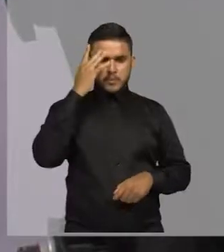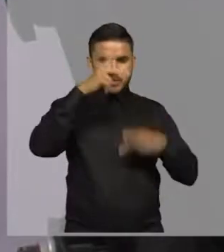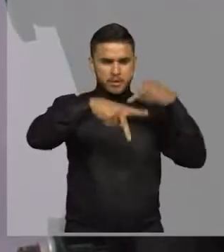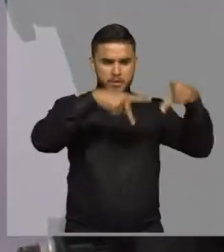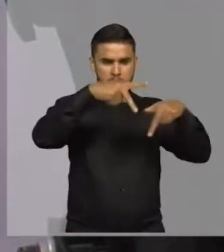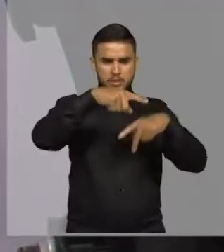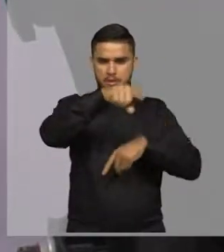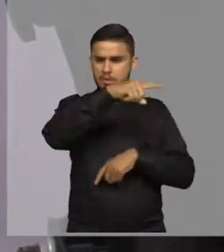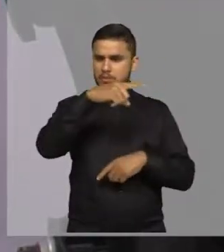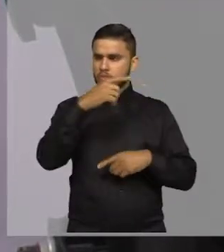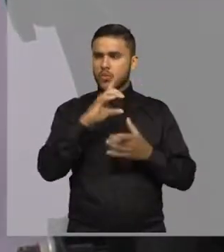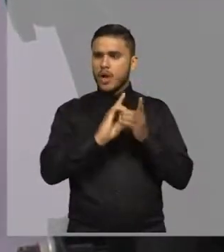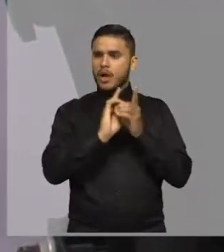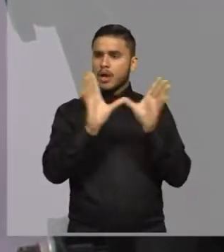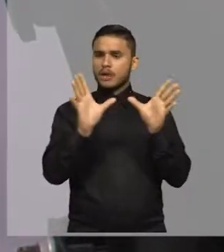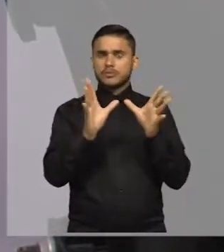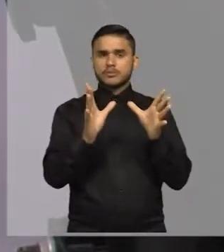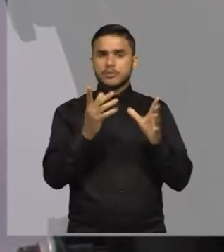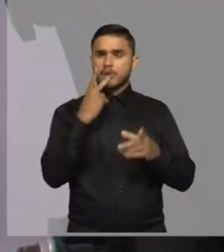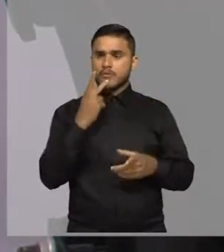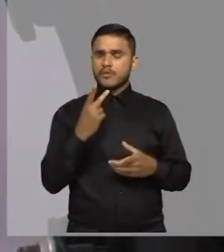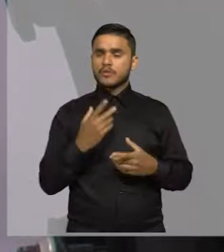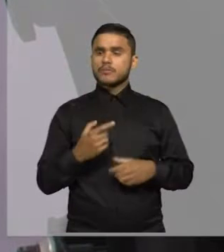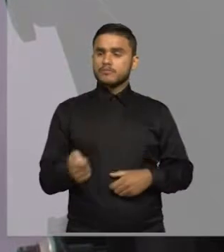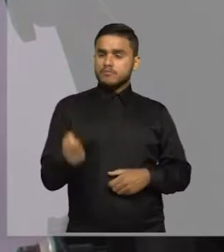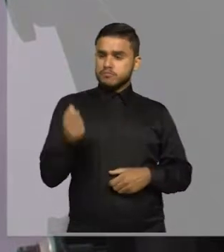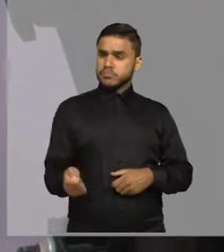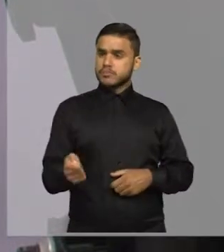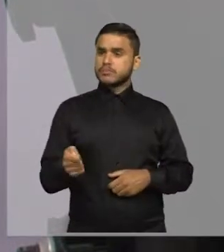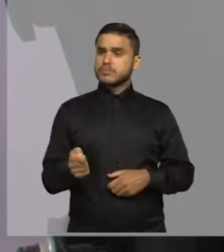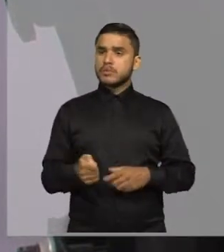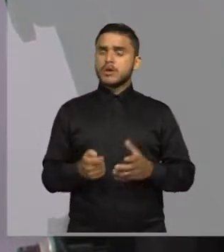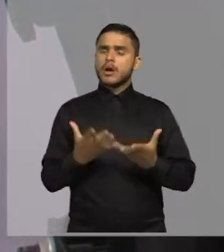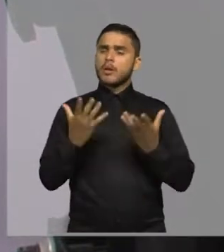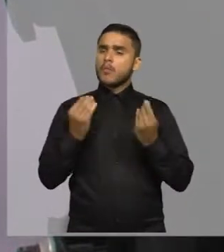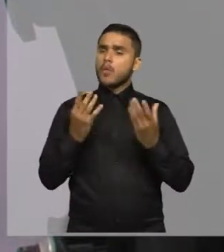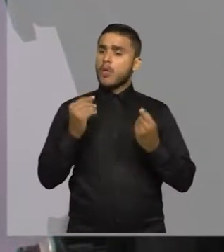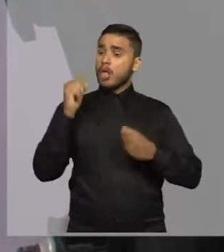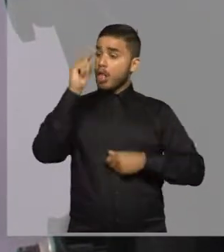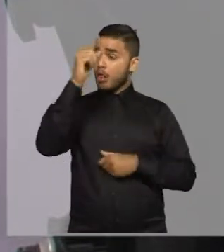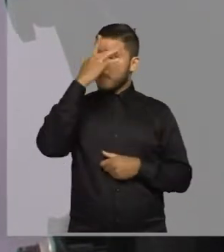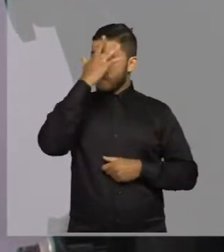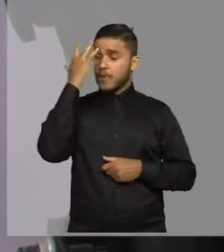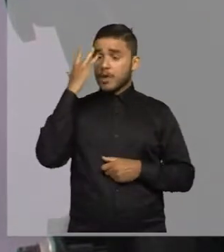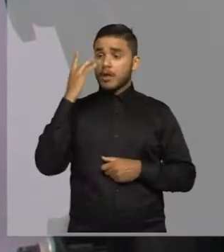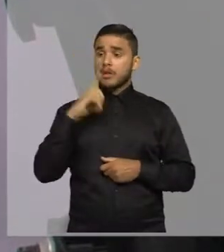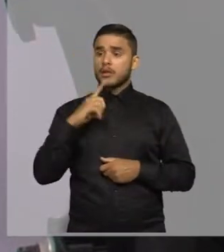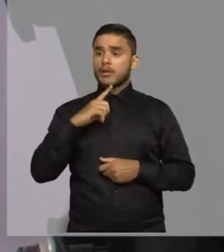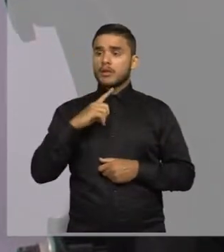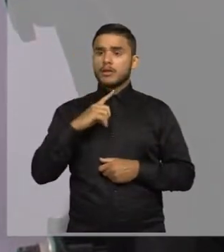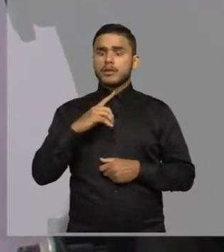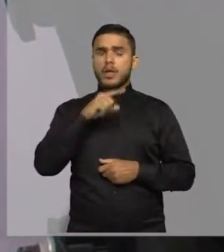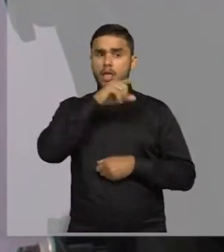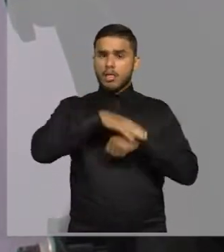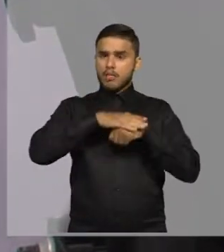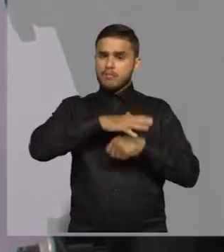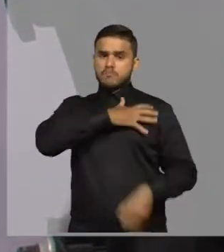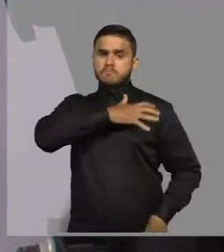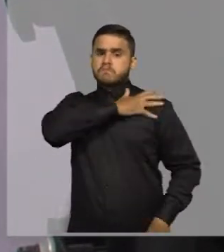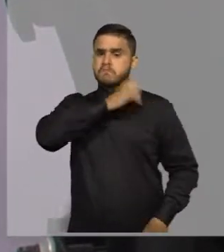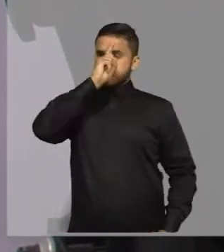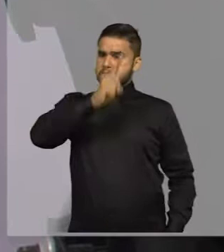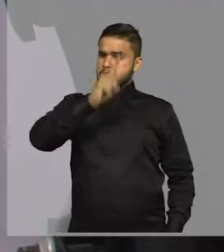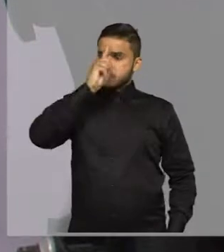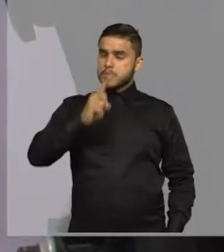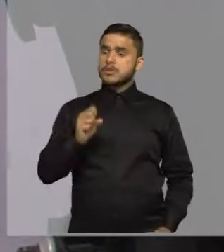o povo russo não está acostumado com a democracia. O Putin tem que ter pulso, porque o povo todo viveu muito tempo sob o